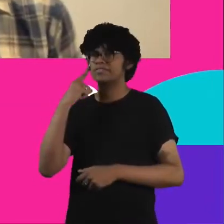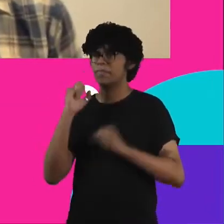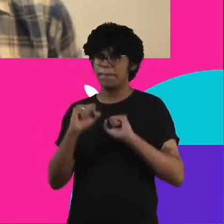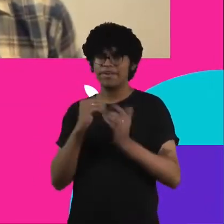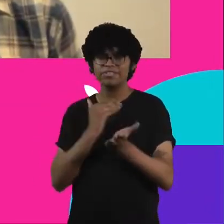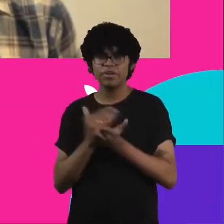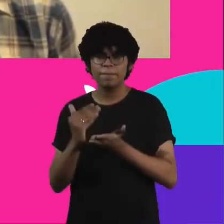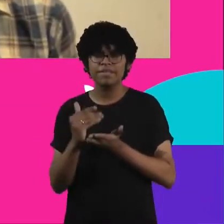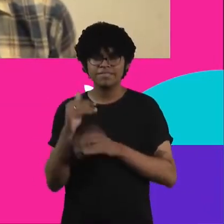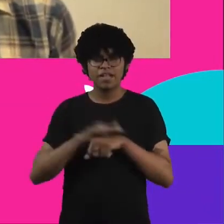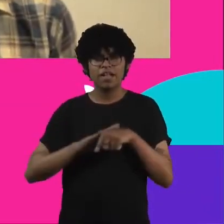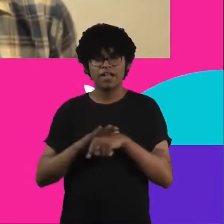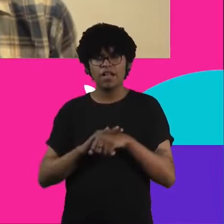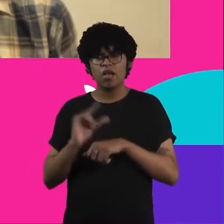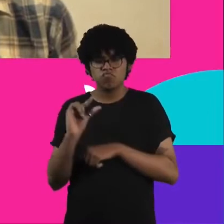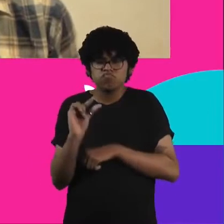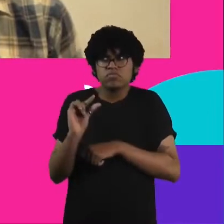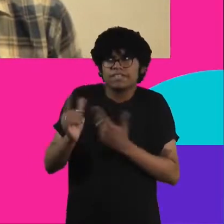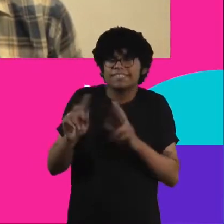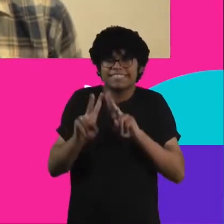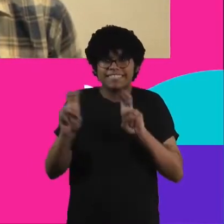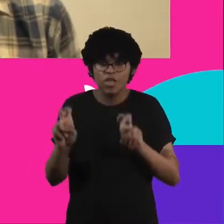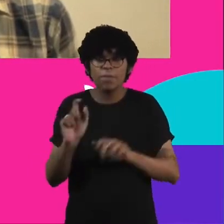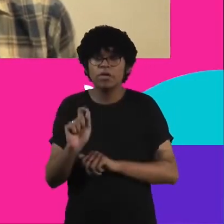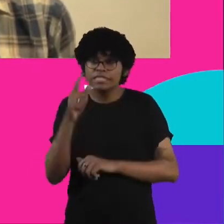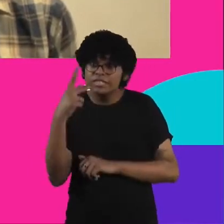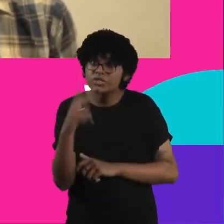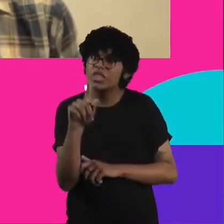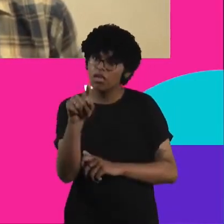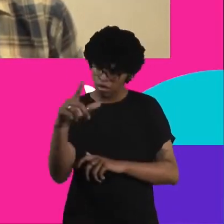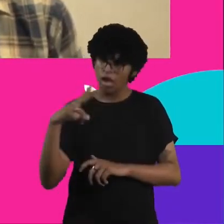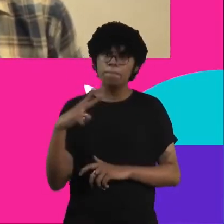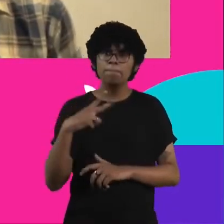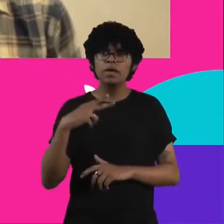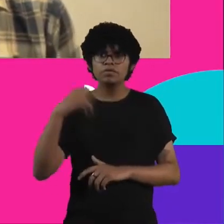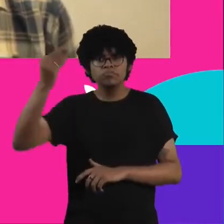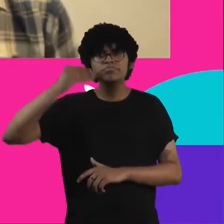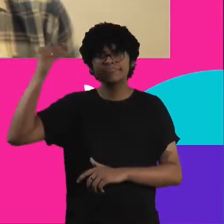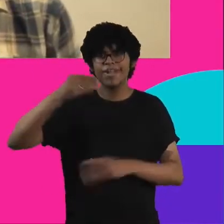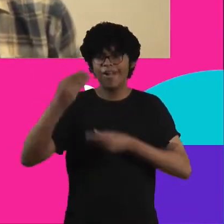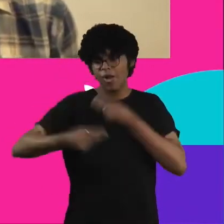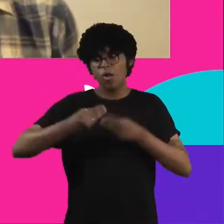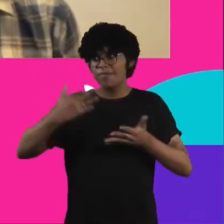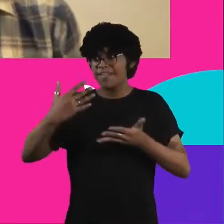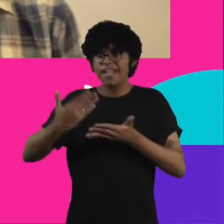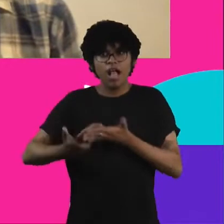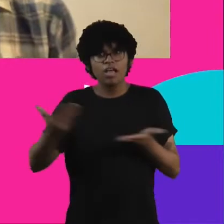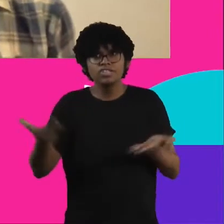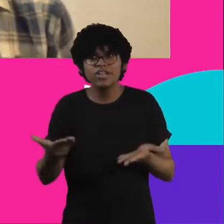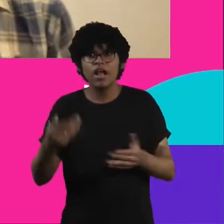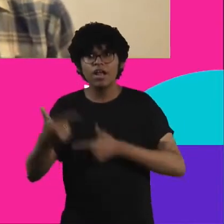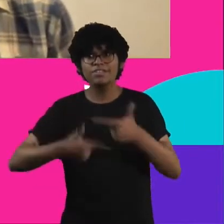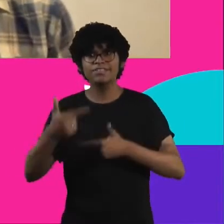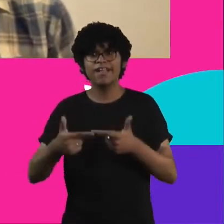e eu me pergunto se podemos começar essa conversa falando um pouquinho sobre a sua experiência pessoal, como você